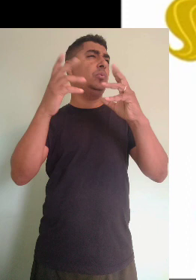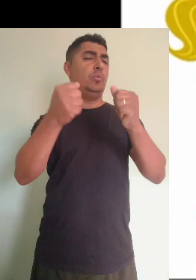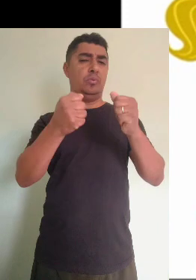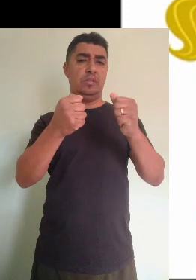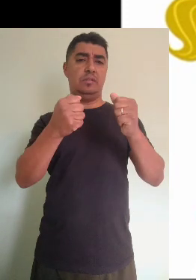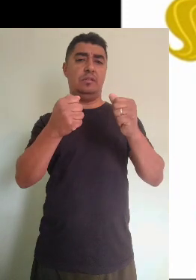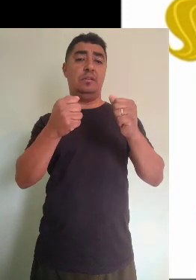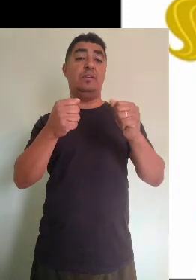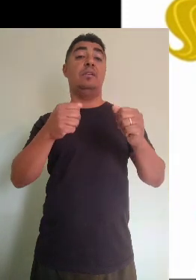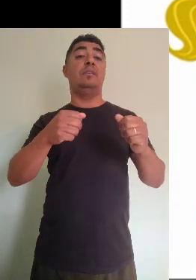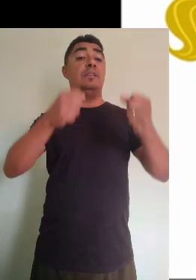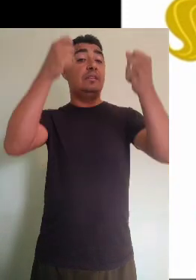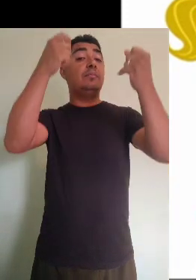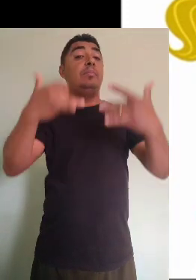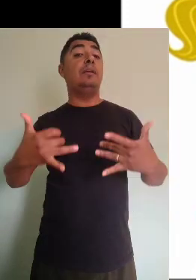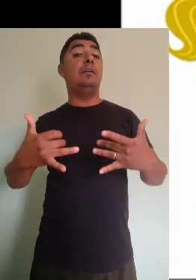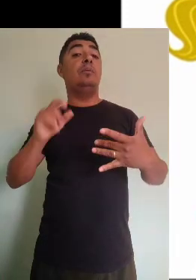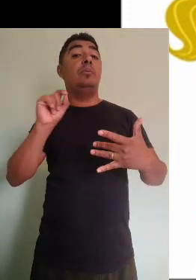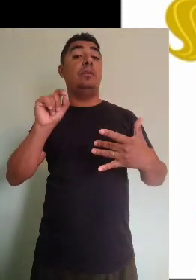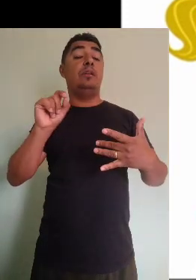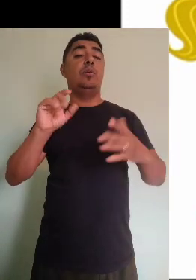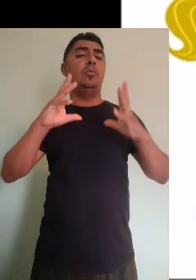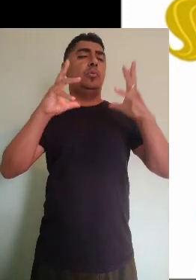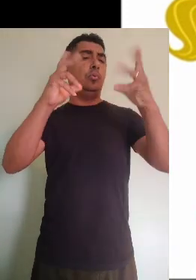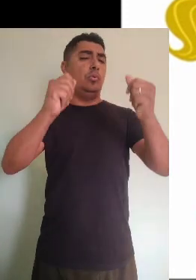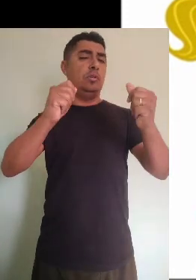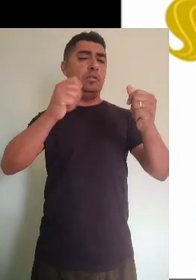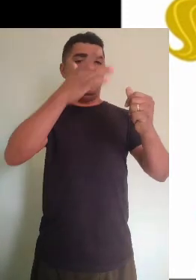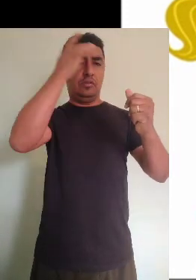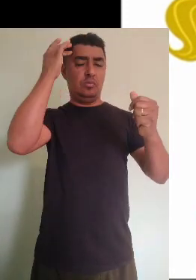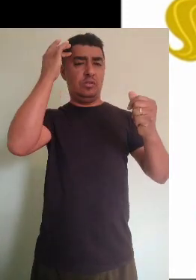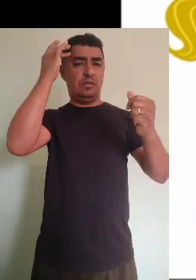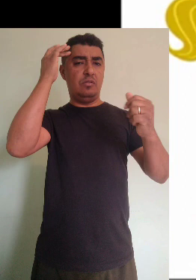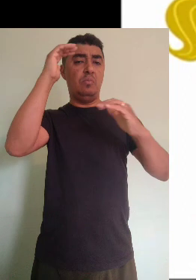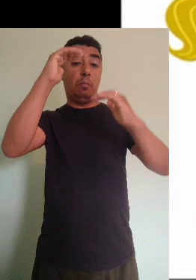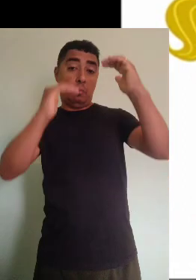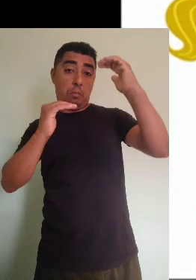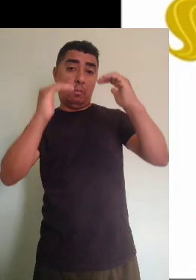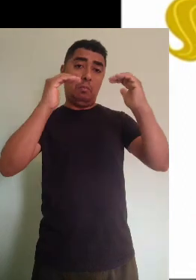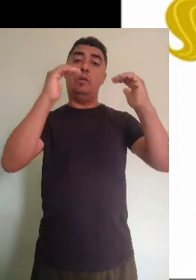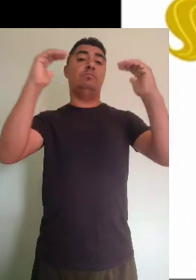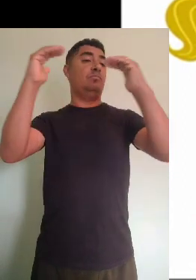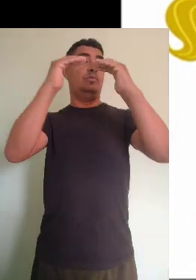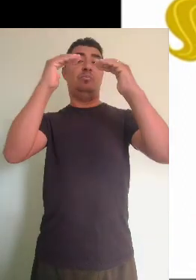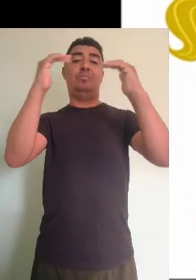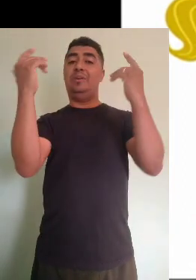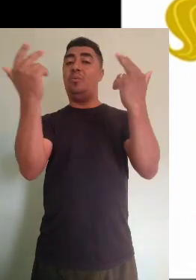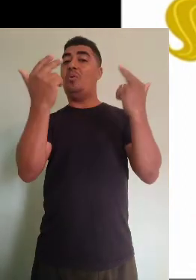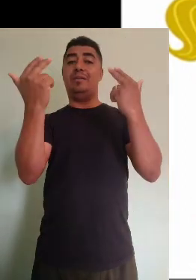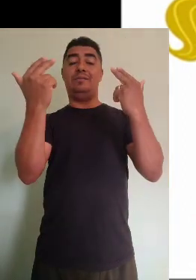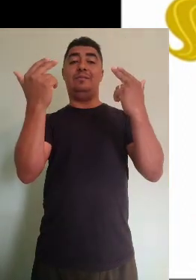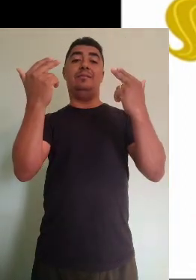O artigo fala sobre todos são iguais perante a lei, sem distinção de